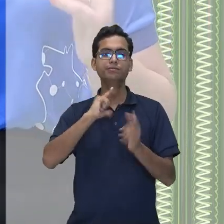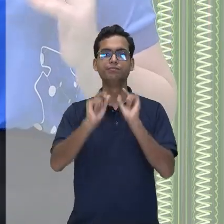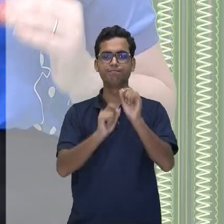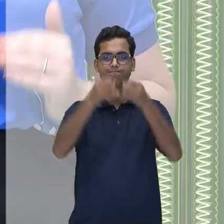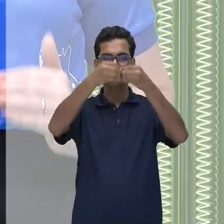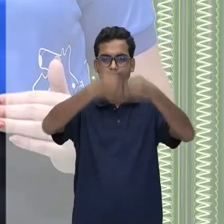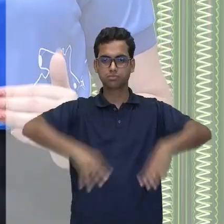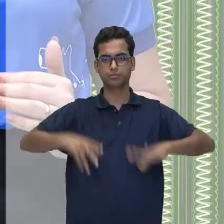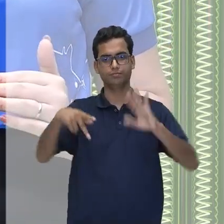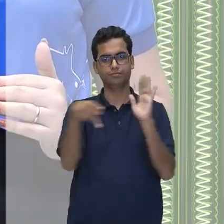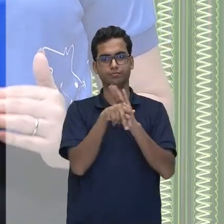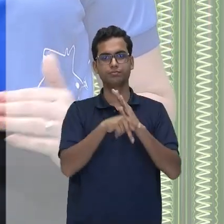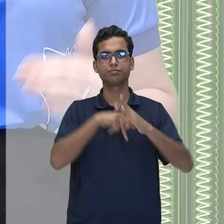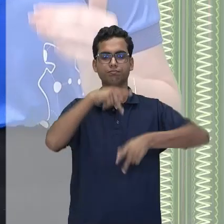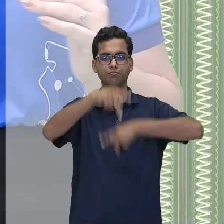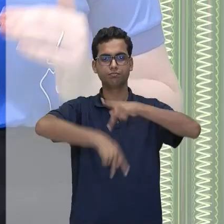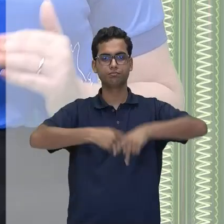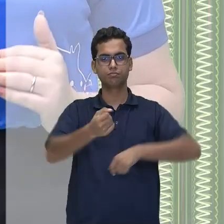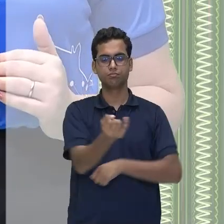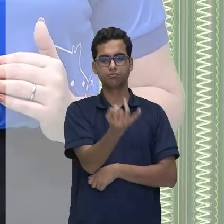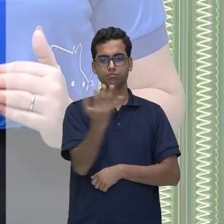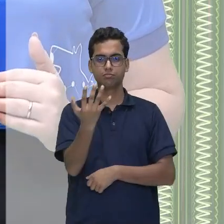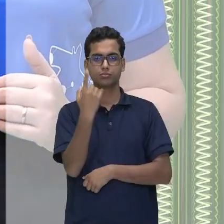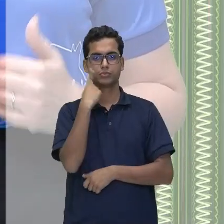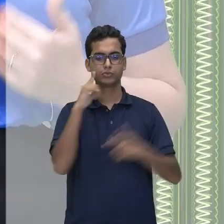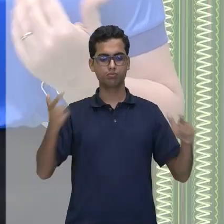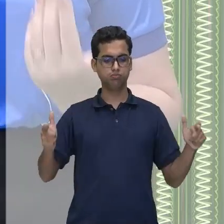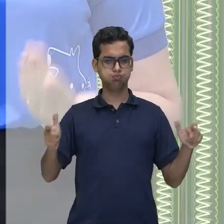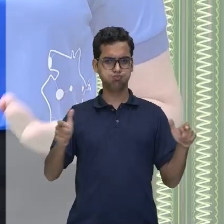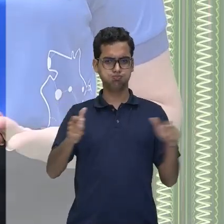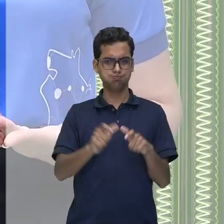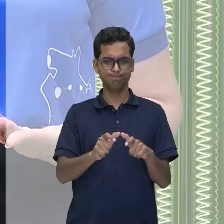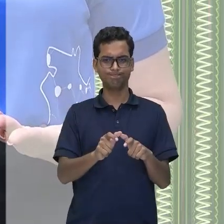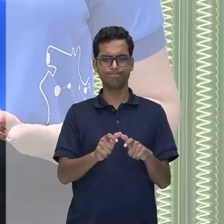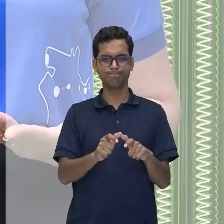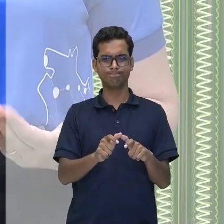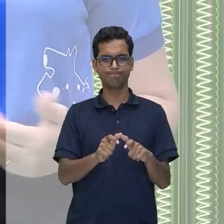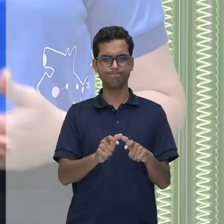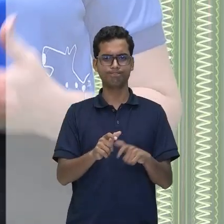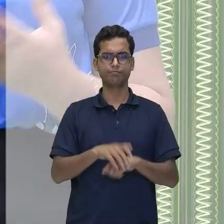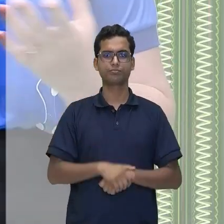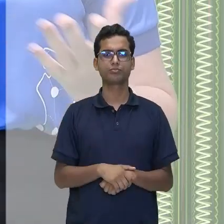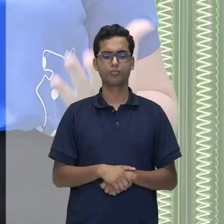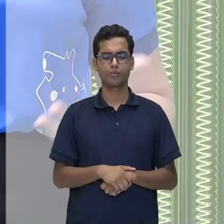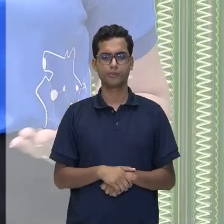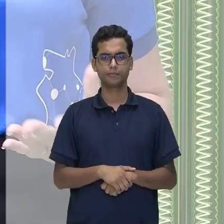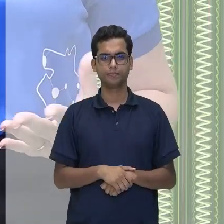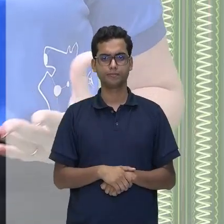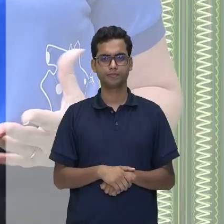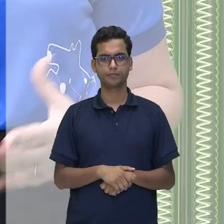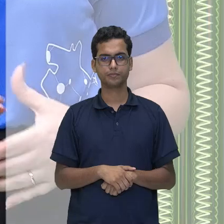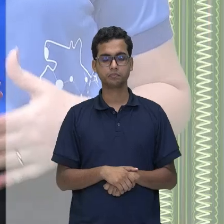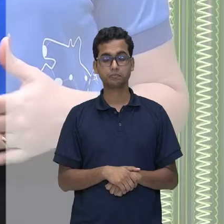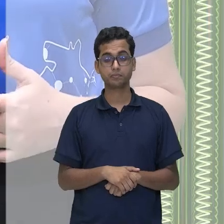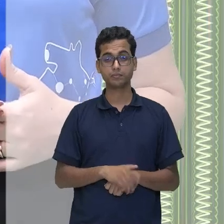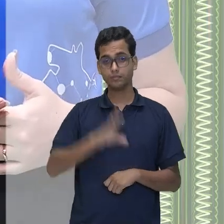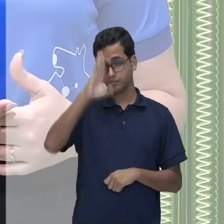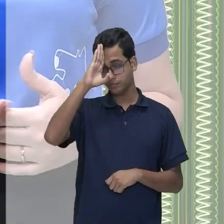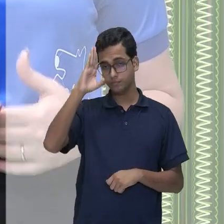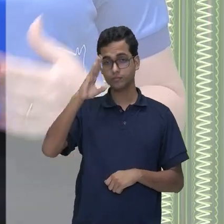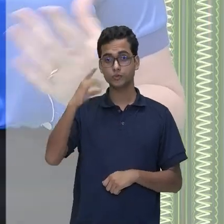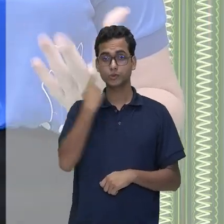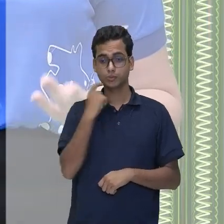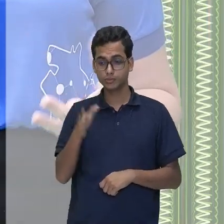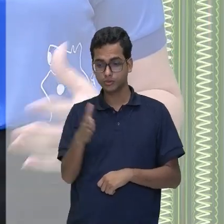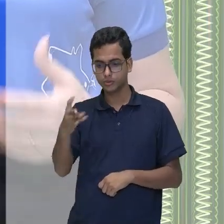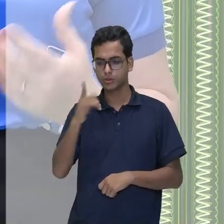um decréscimo na população desses peixes. Então, muitos daqueles que são bastante consumidos, né, como